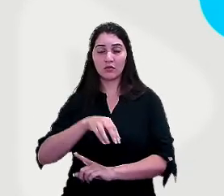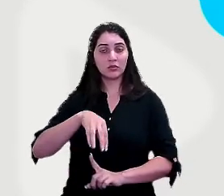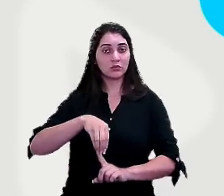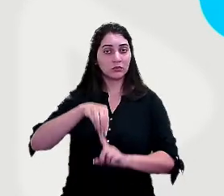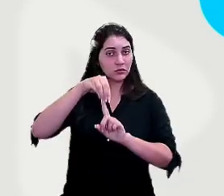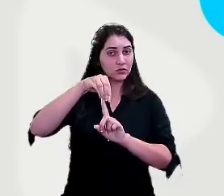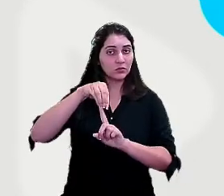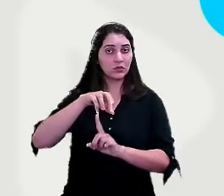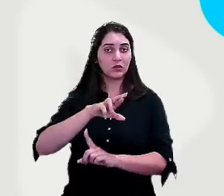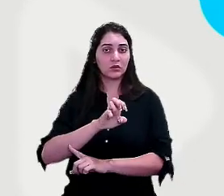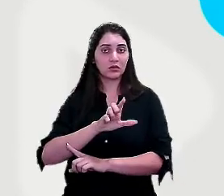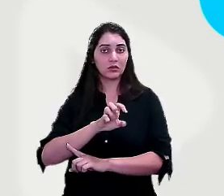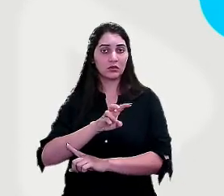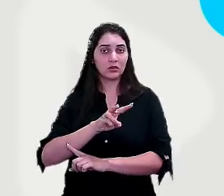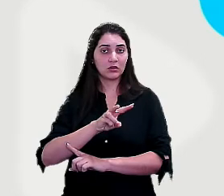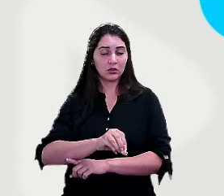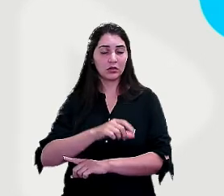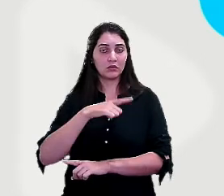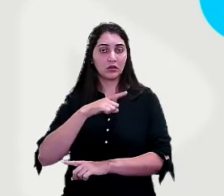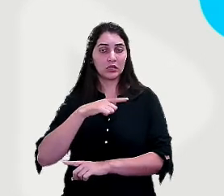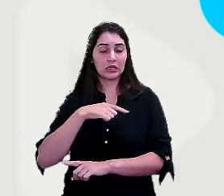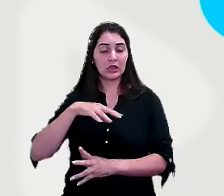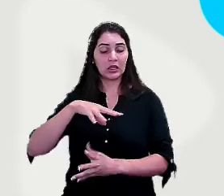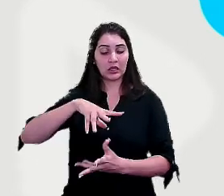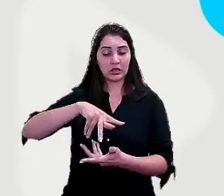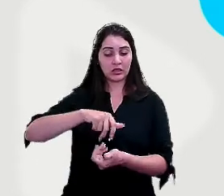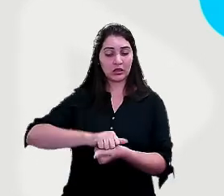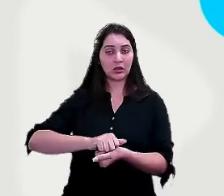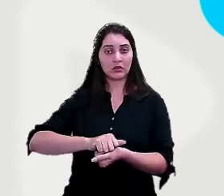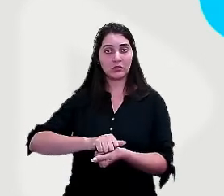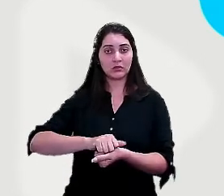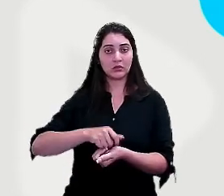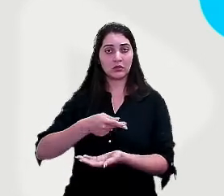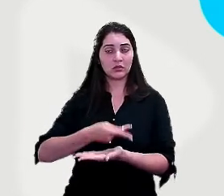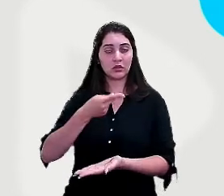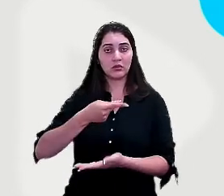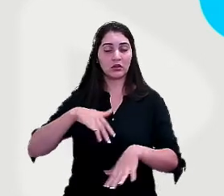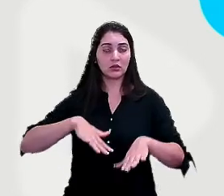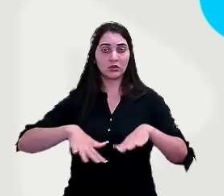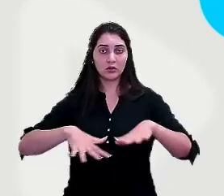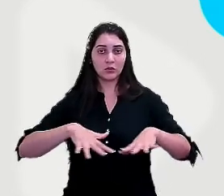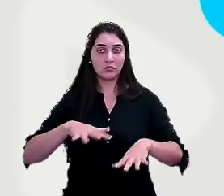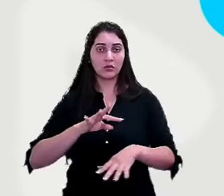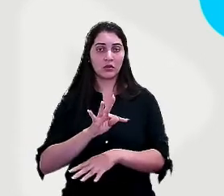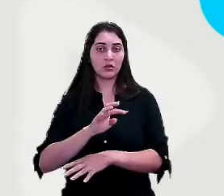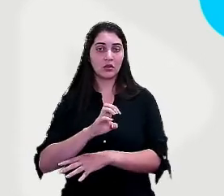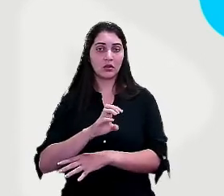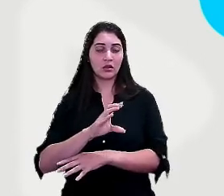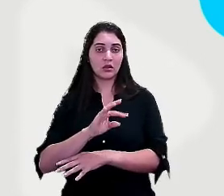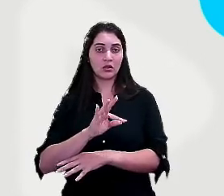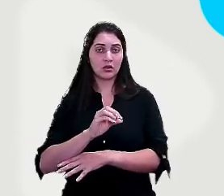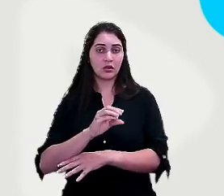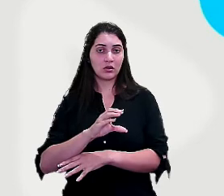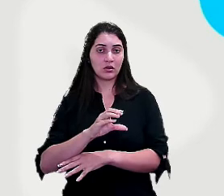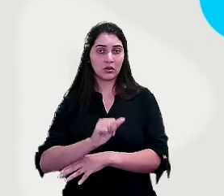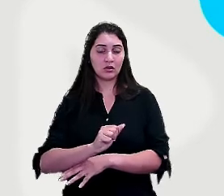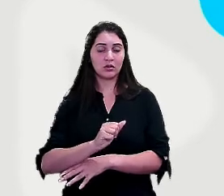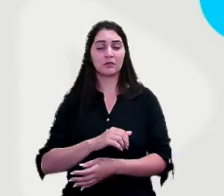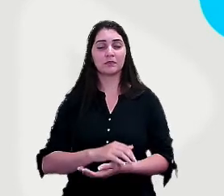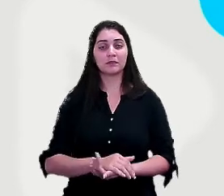existem sobre a Terra e é consequência do movimento da tectonia de placas, ok?